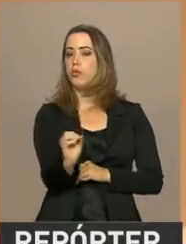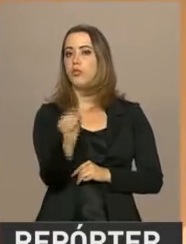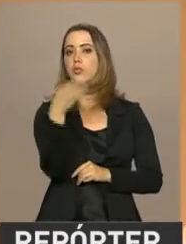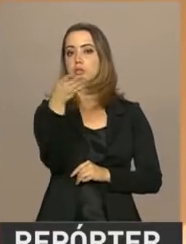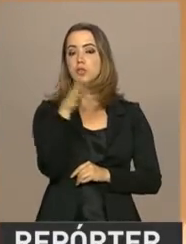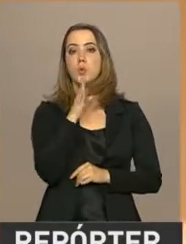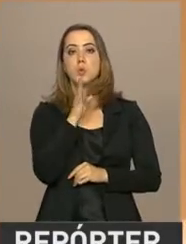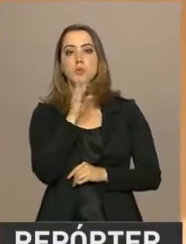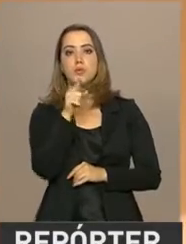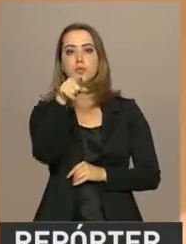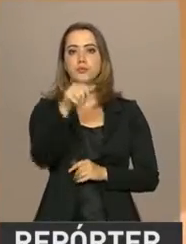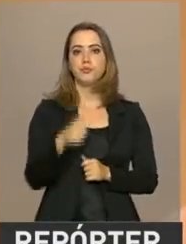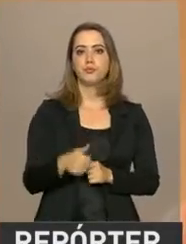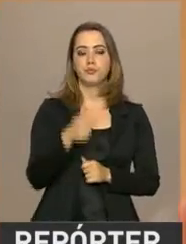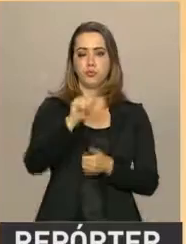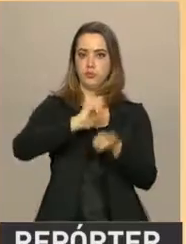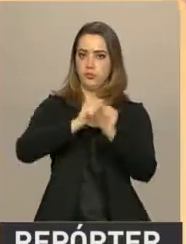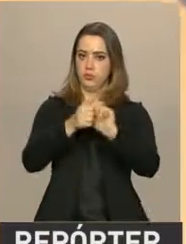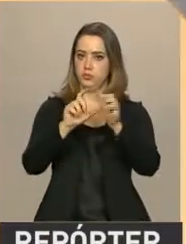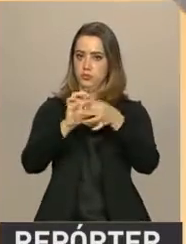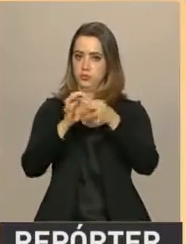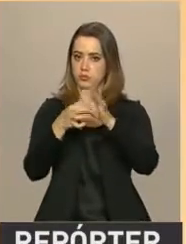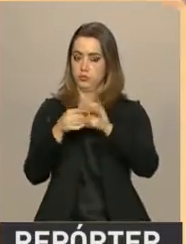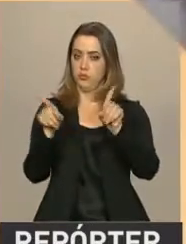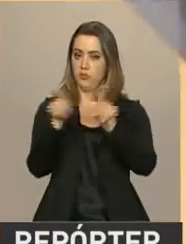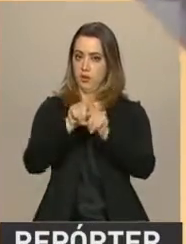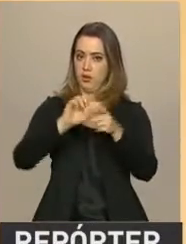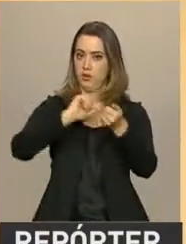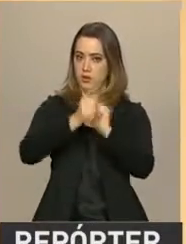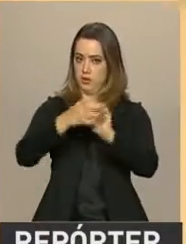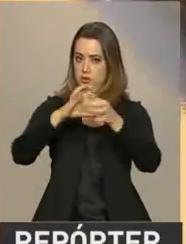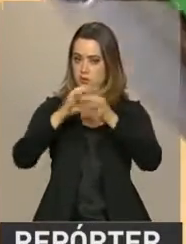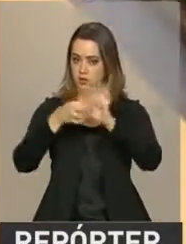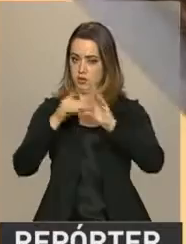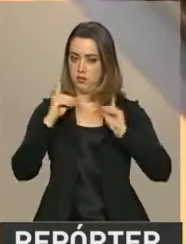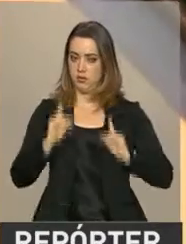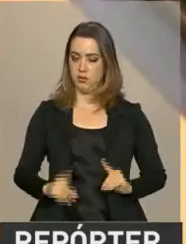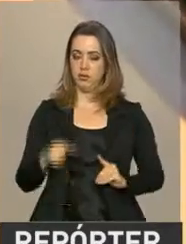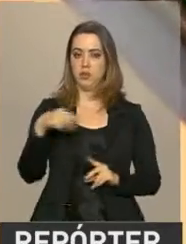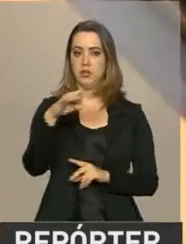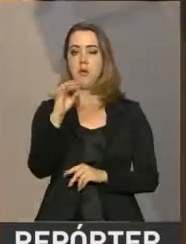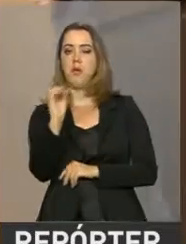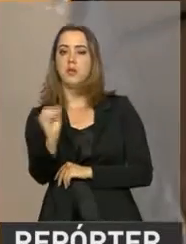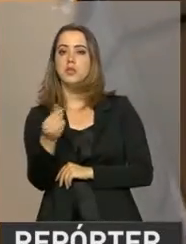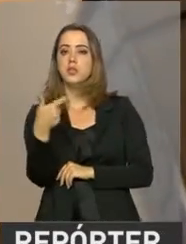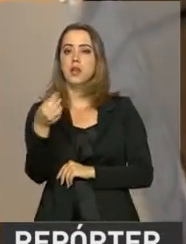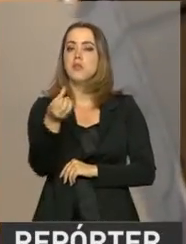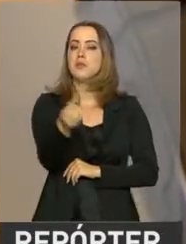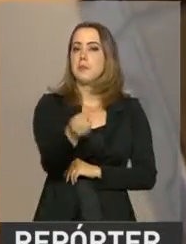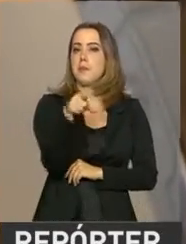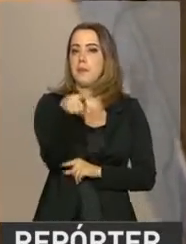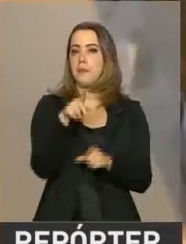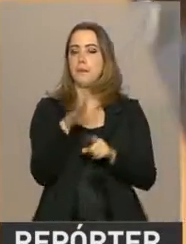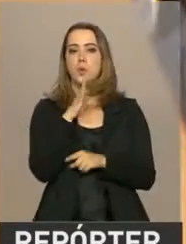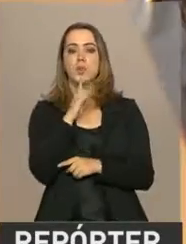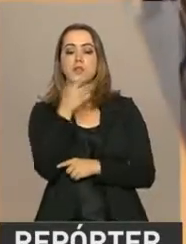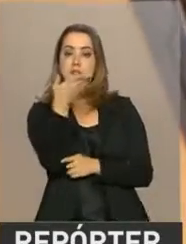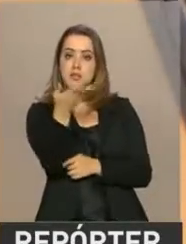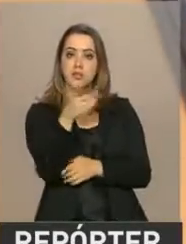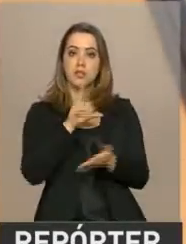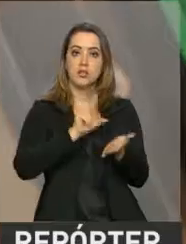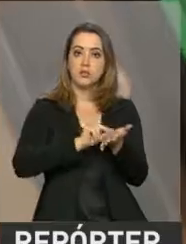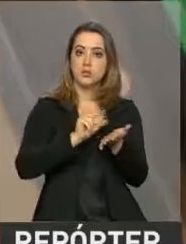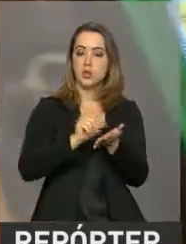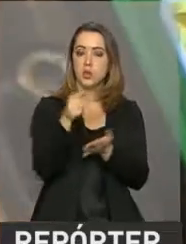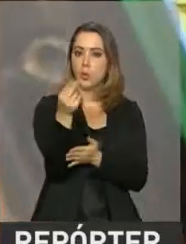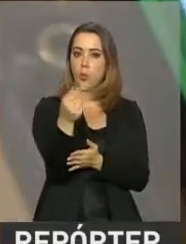conheça os esportistas olímpicos e paralímpicos que defendem o Brasil nos Jogos Rio 2016. A ferramenta é inspirada no jogo de